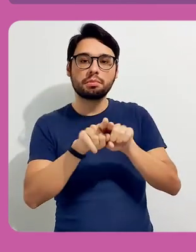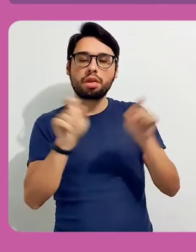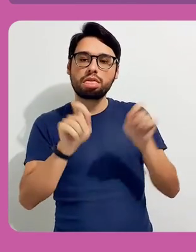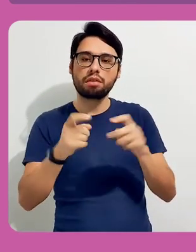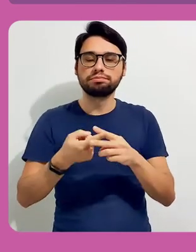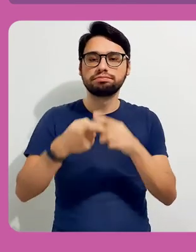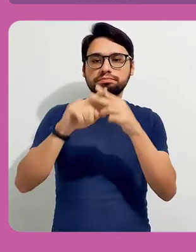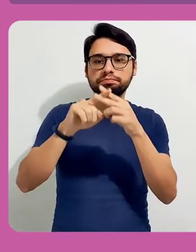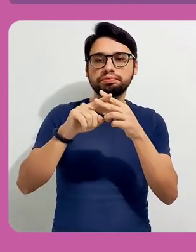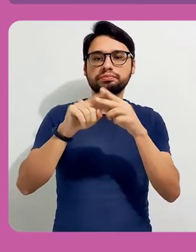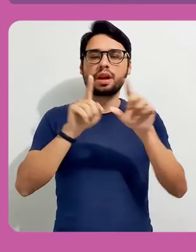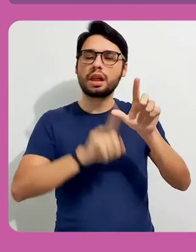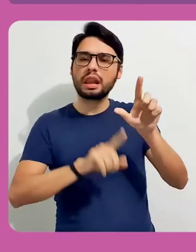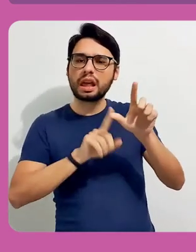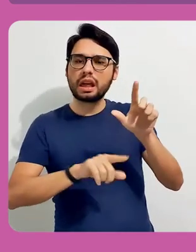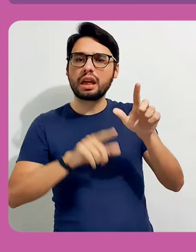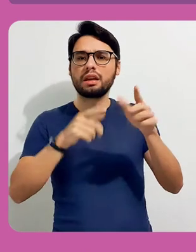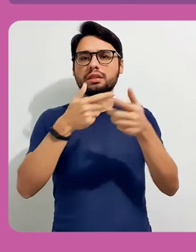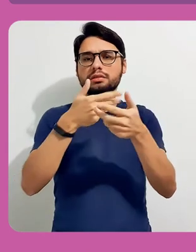negrito,